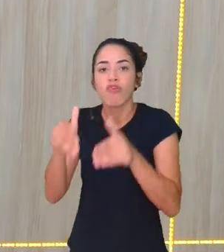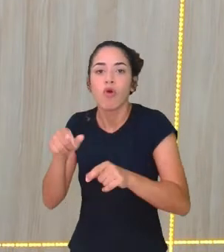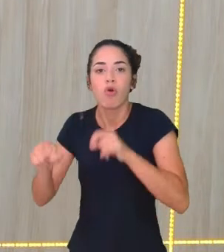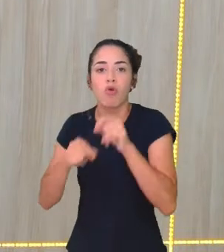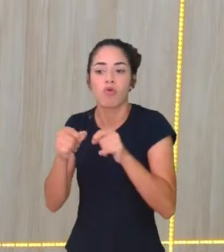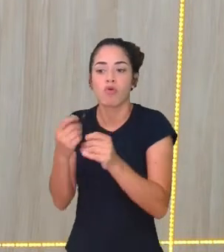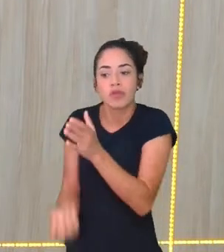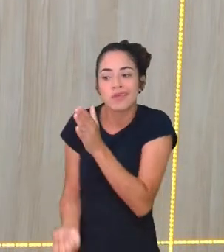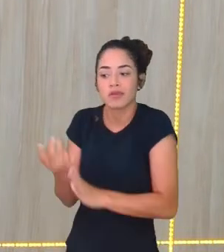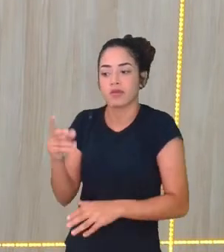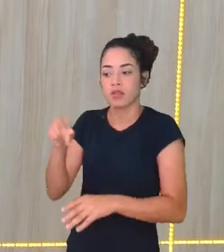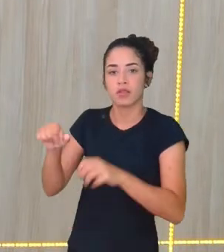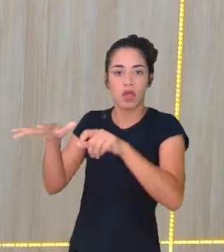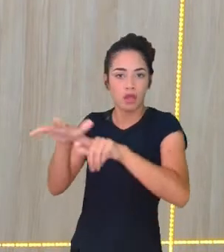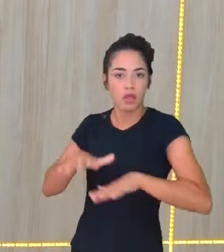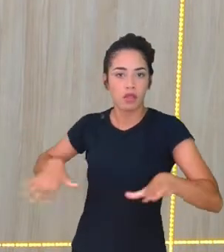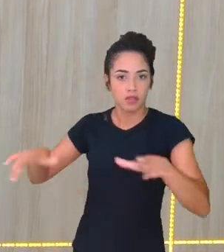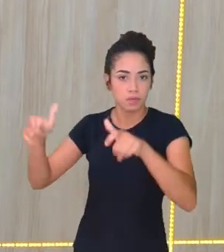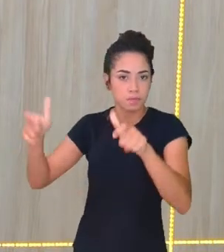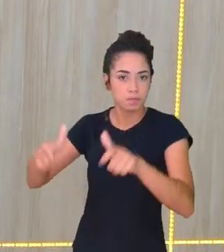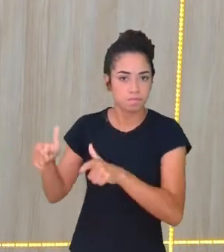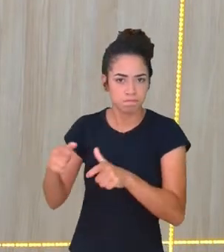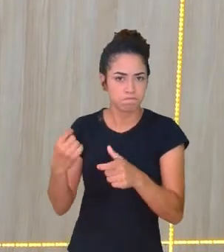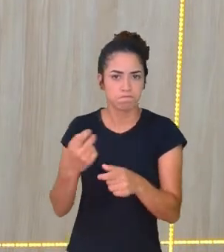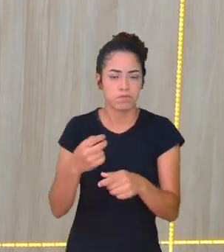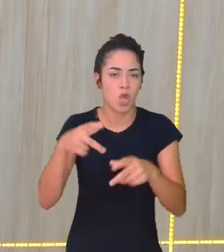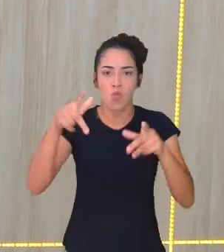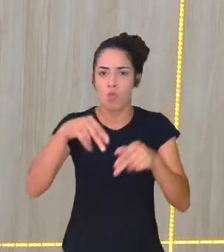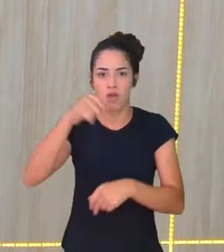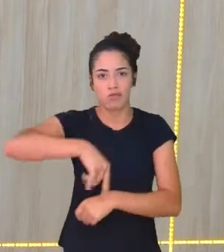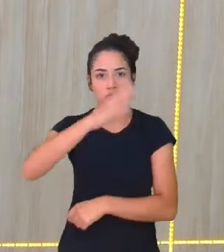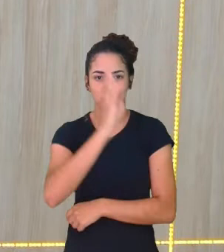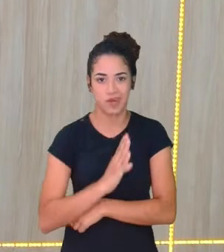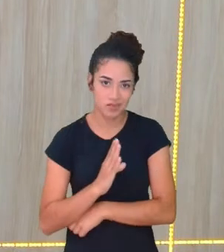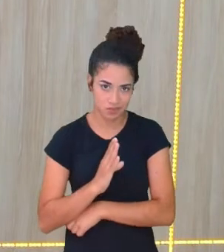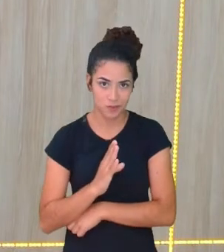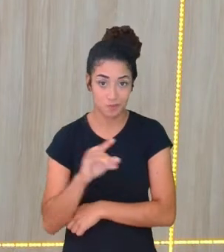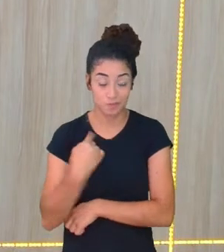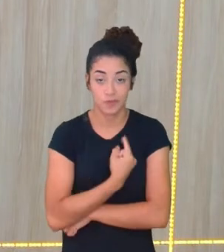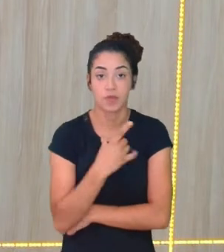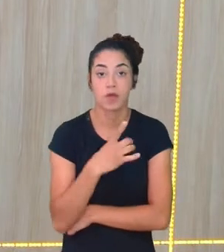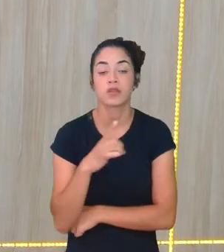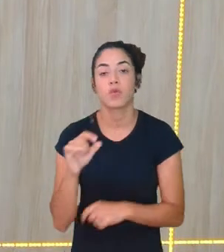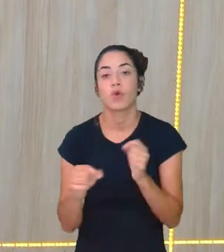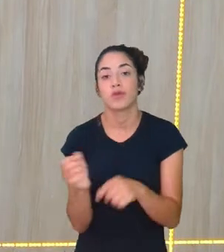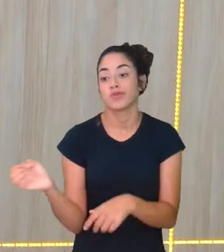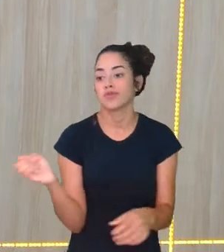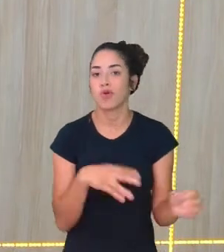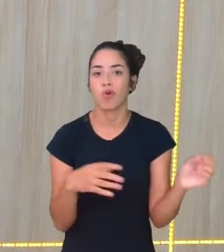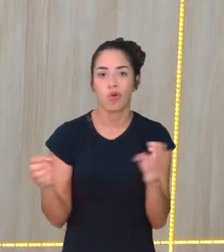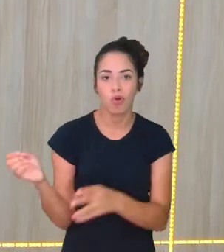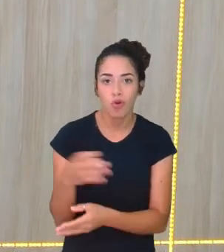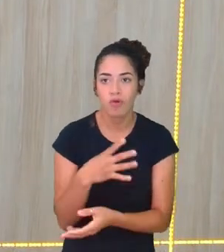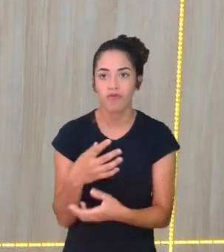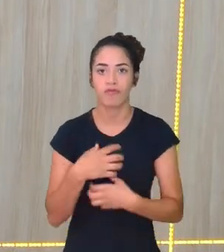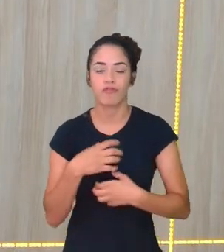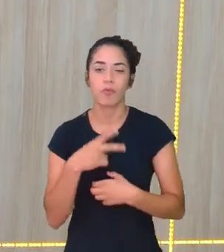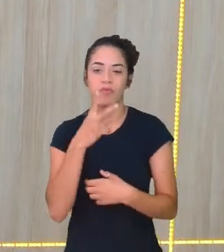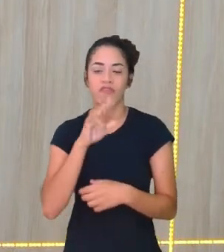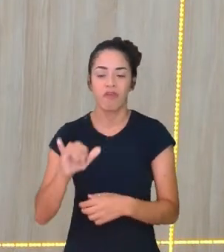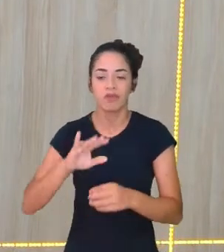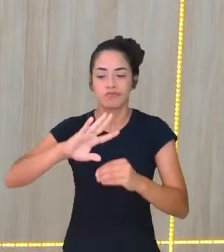dos territórios no caso nosso do Brasil a gente tem é novas versões que vão sendo